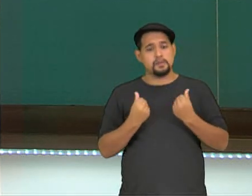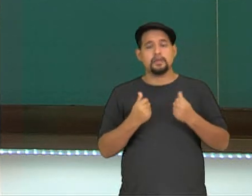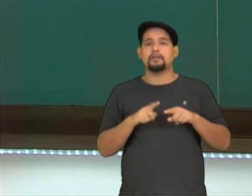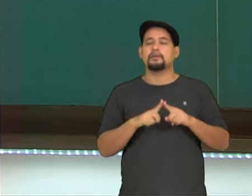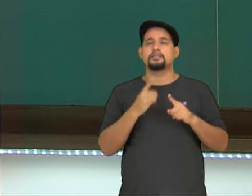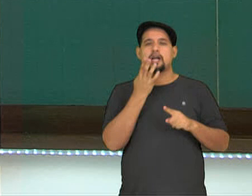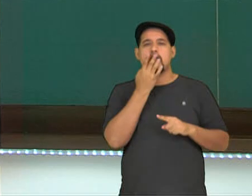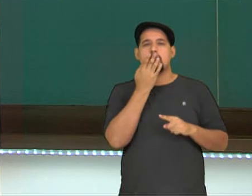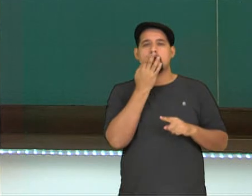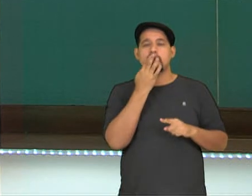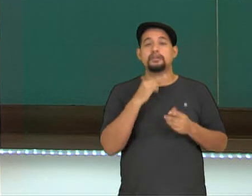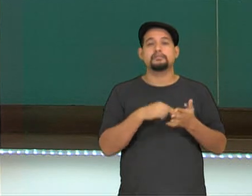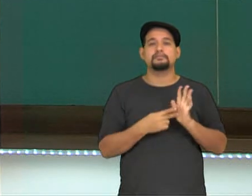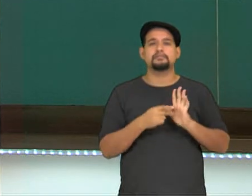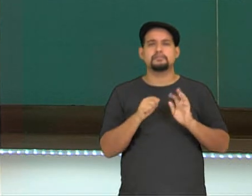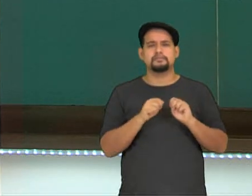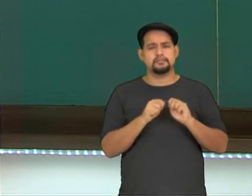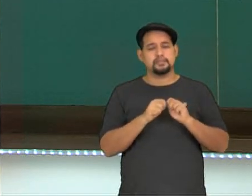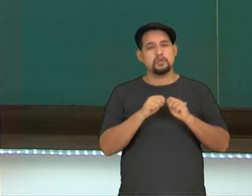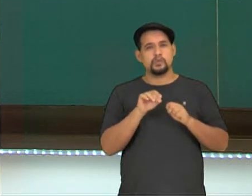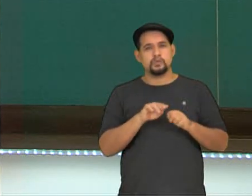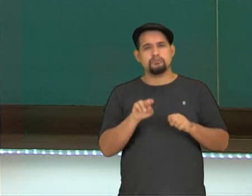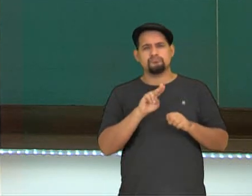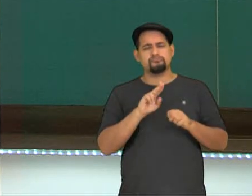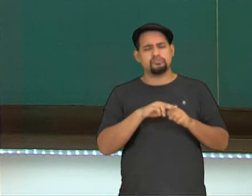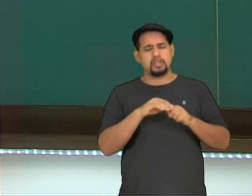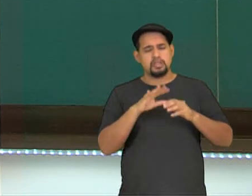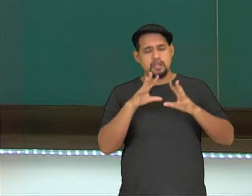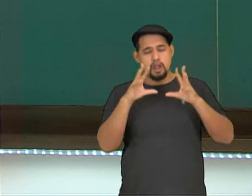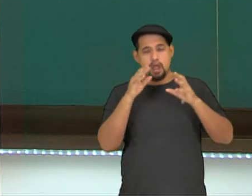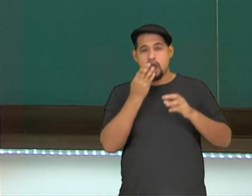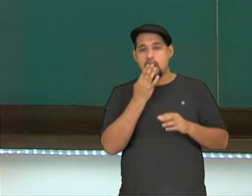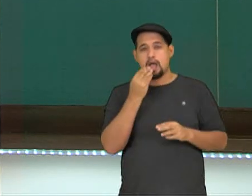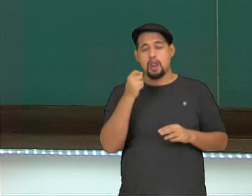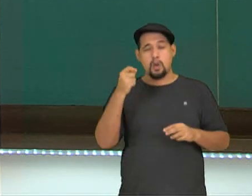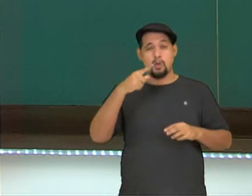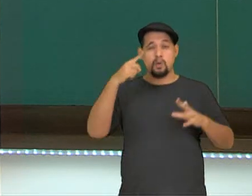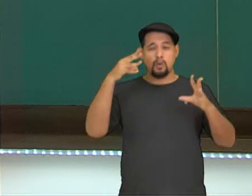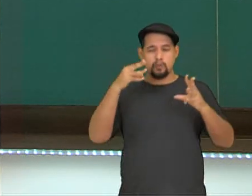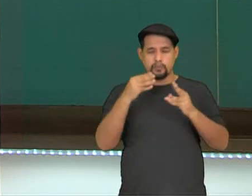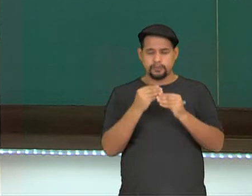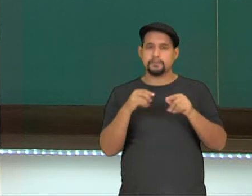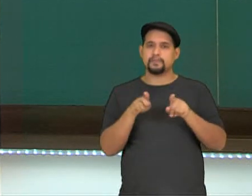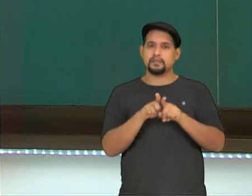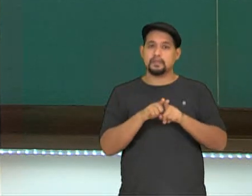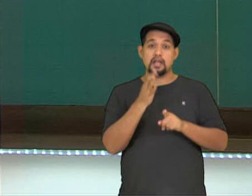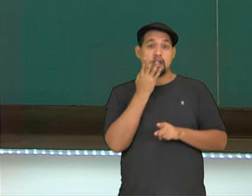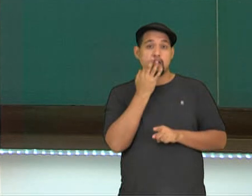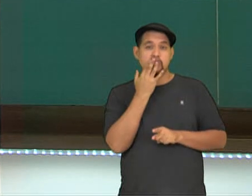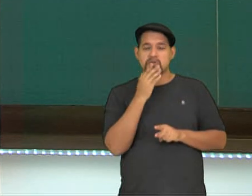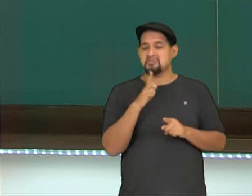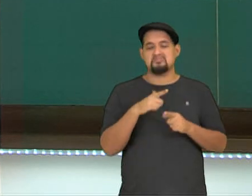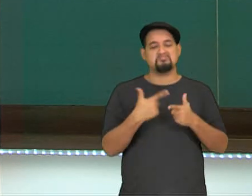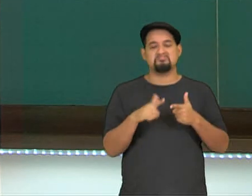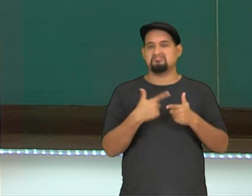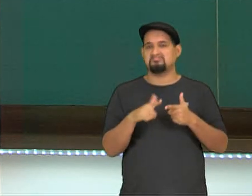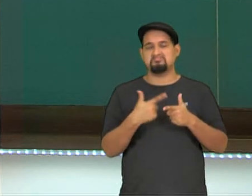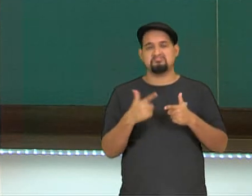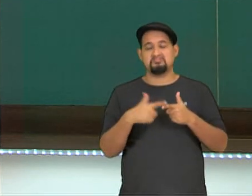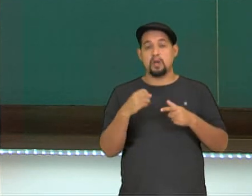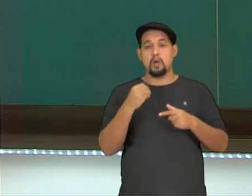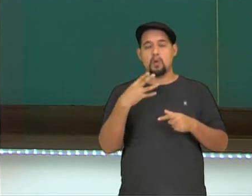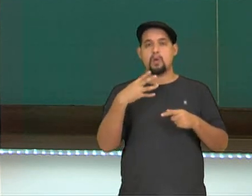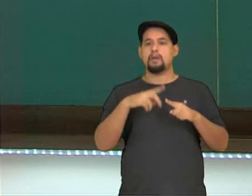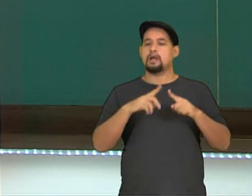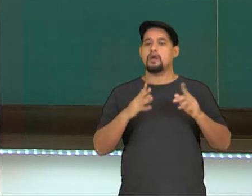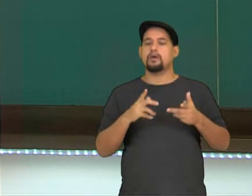essa cor de cima, ela fez uma cobertura, ela reteu a luz. Ou seja, a cor de baixo não interferiu com a cor de cima. Então,